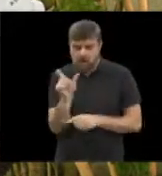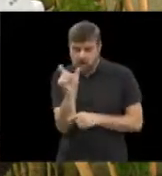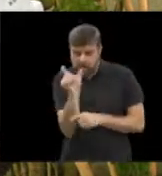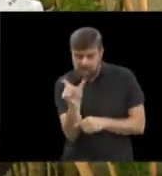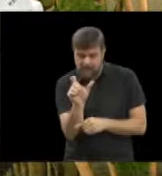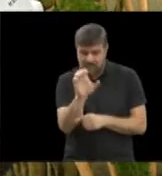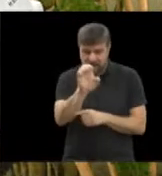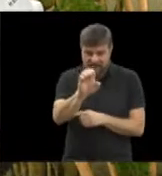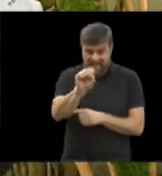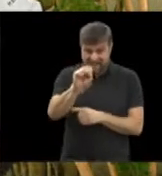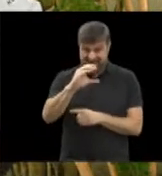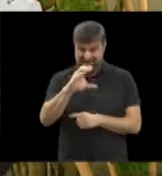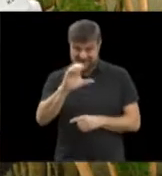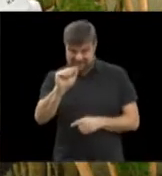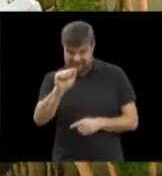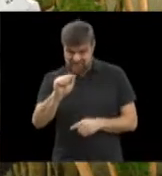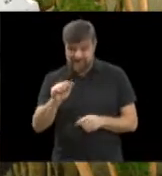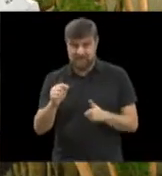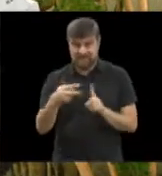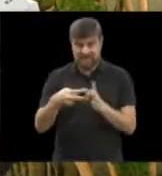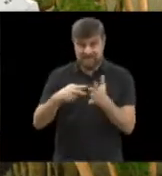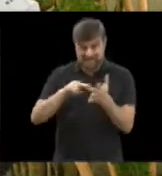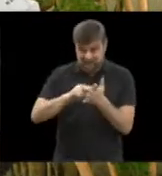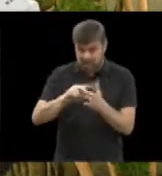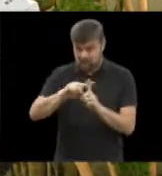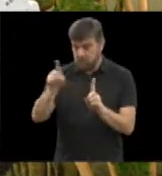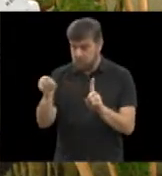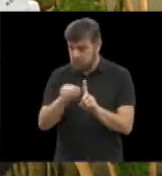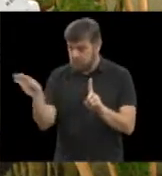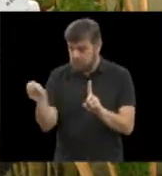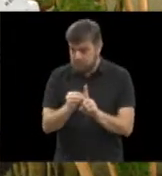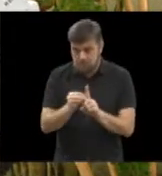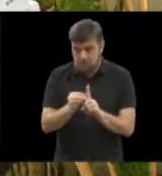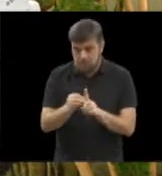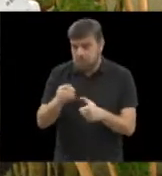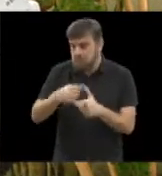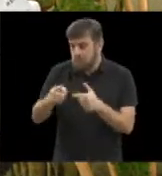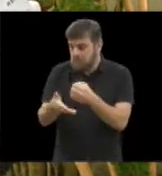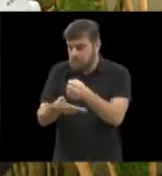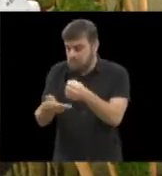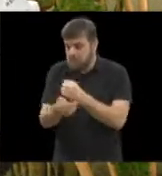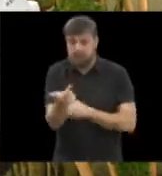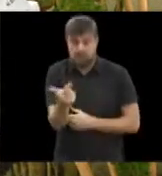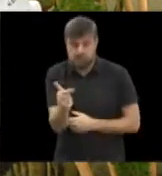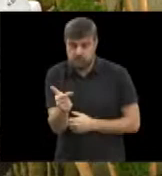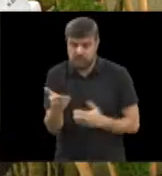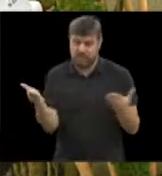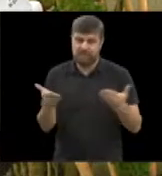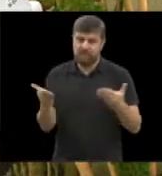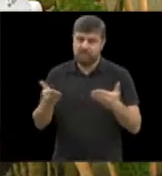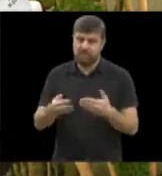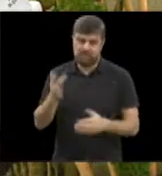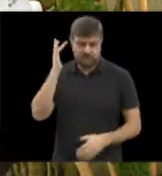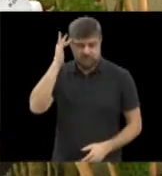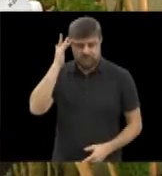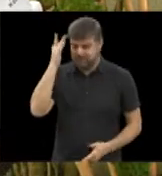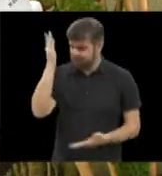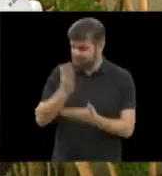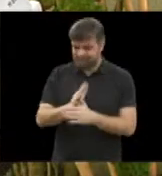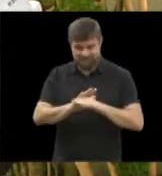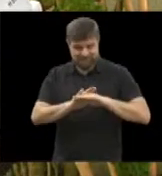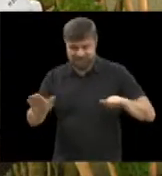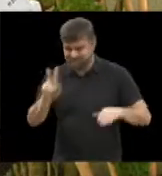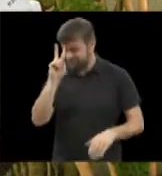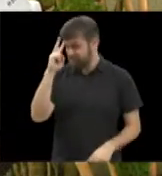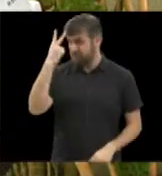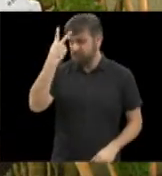era ESCA, esterilidade sem causa aparente. Hoje, eu acho que isso não existe mais. Eu